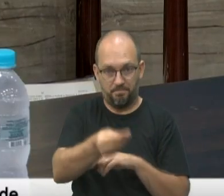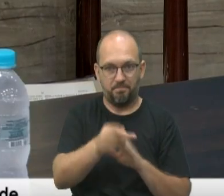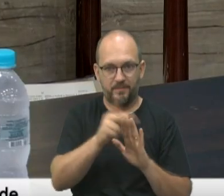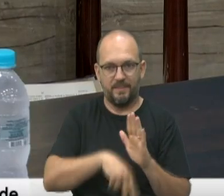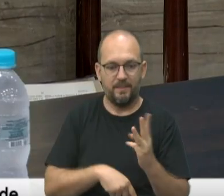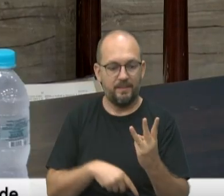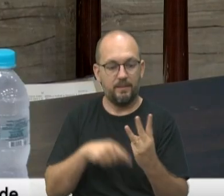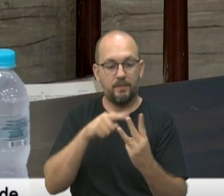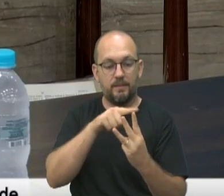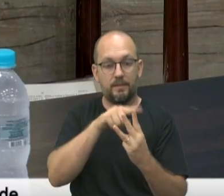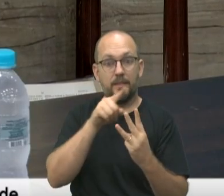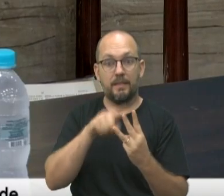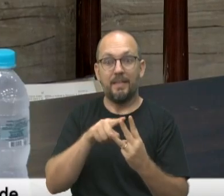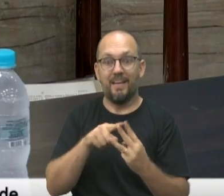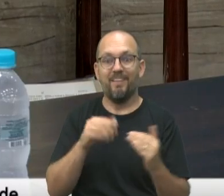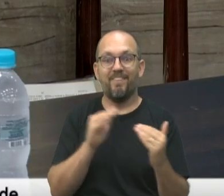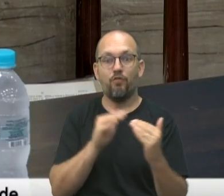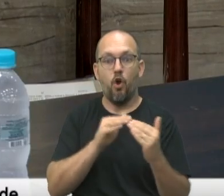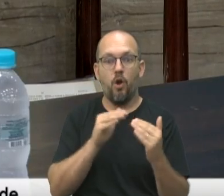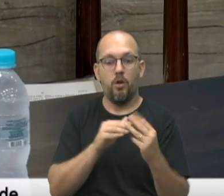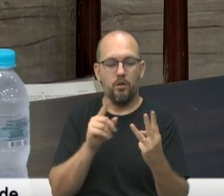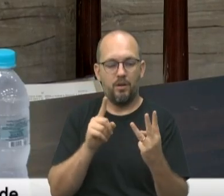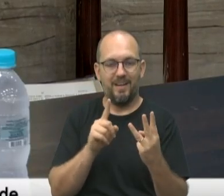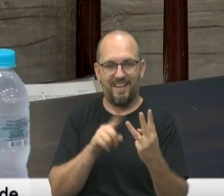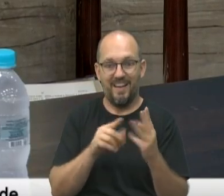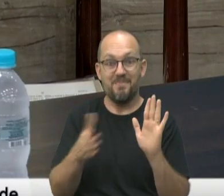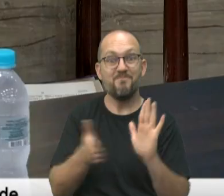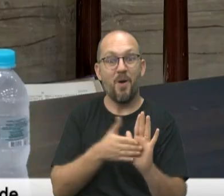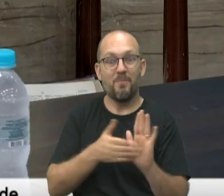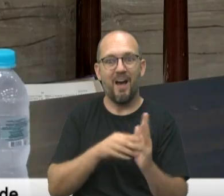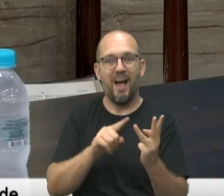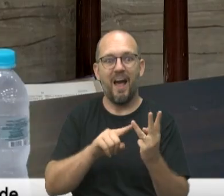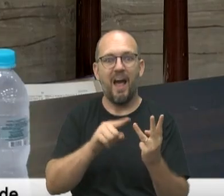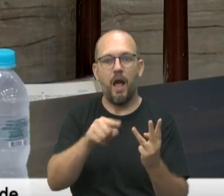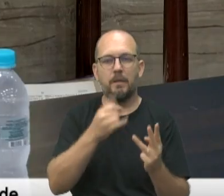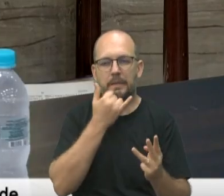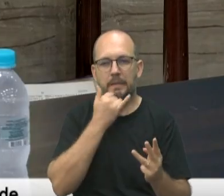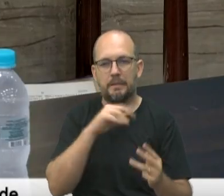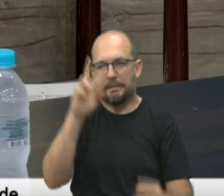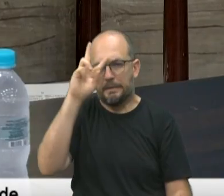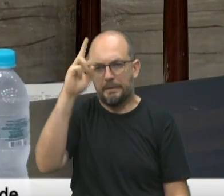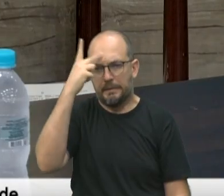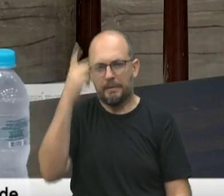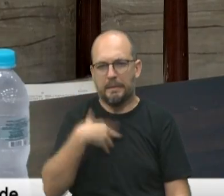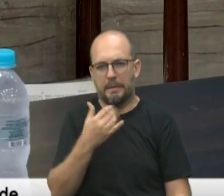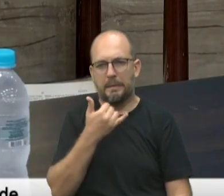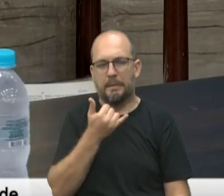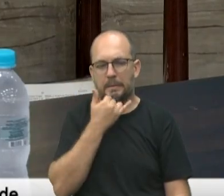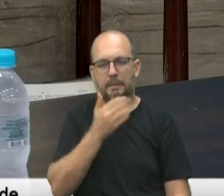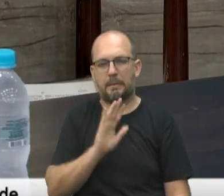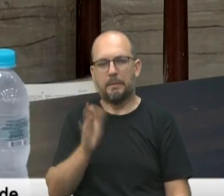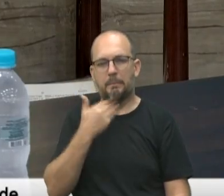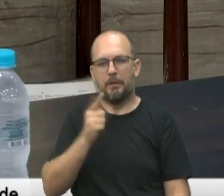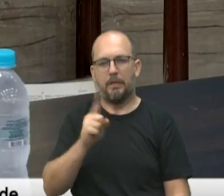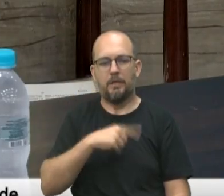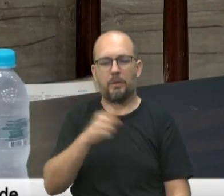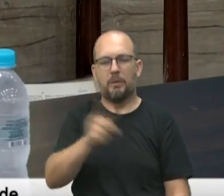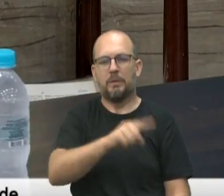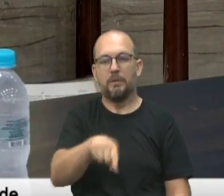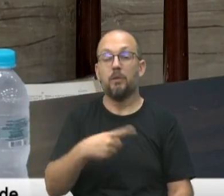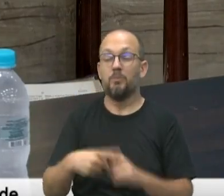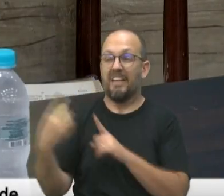só 2 votaram a favor. Um vereador que propôs o projeto votou contra o próprio projeto que ele propôs, porque foi submetido a